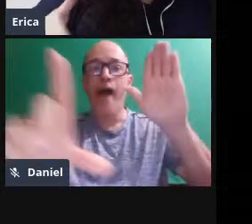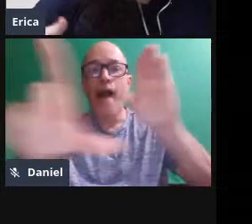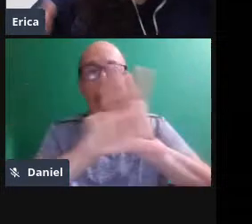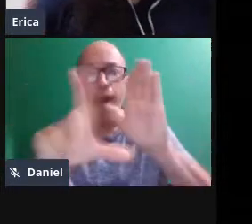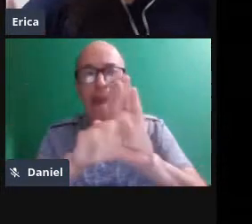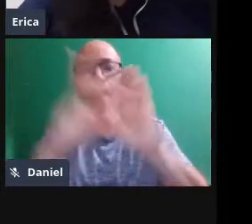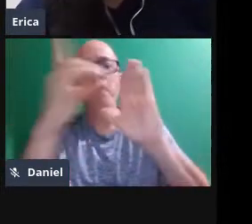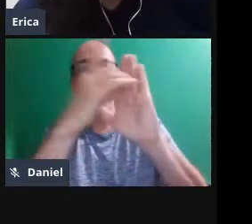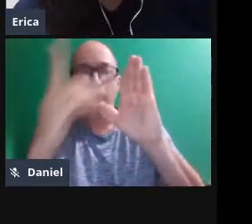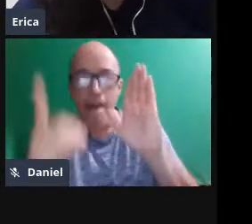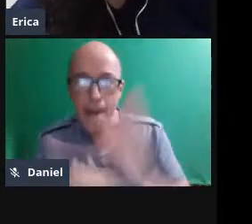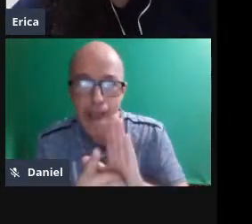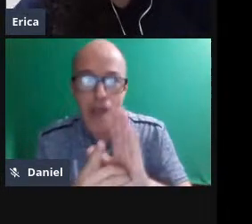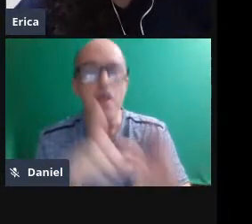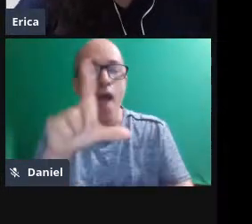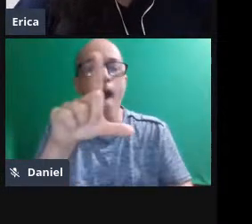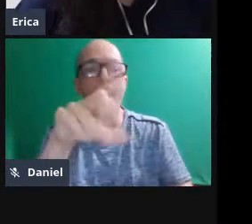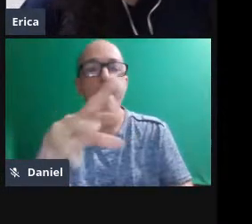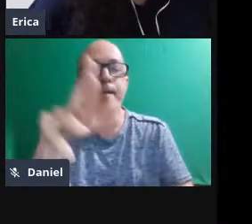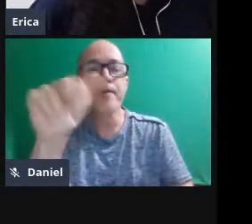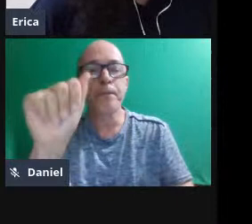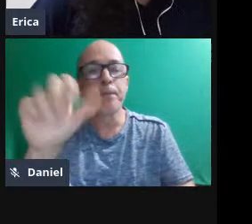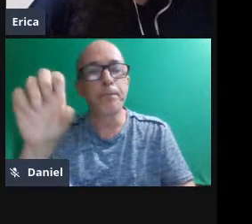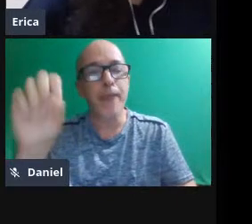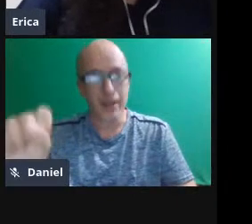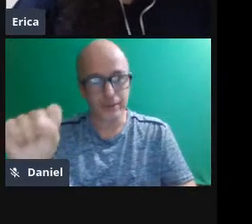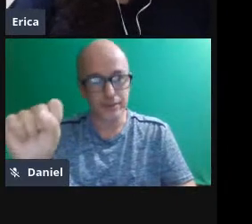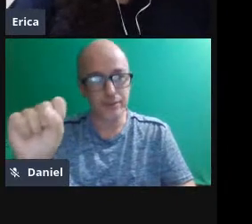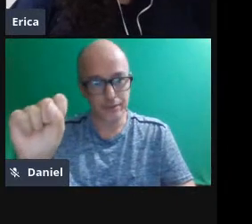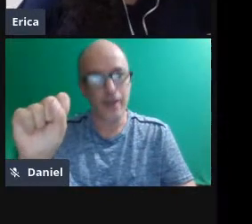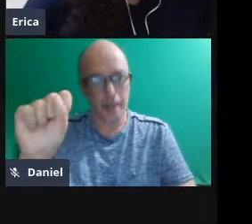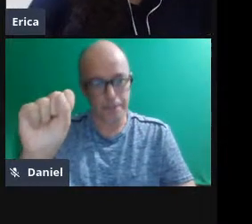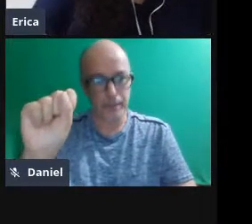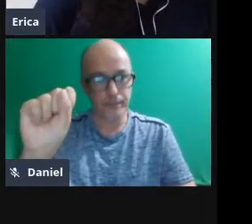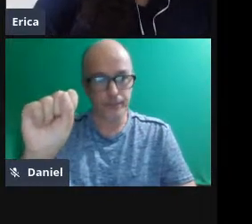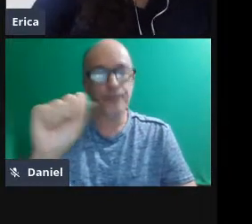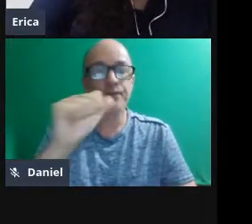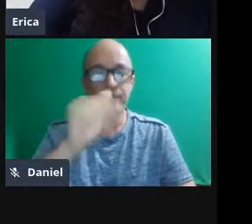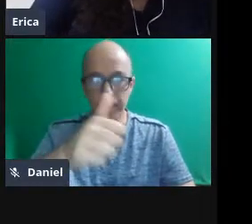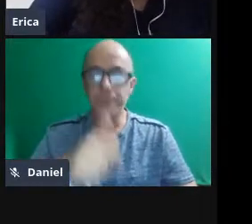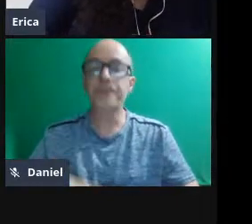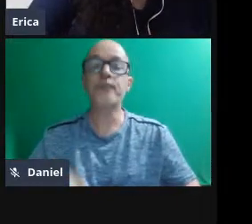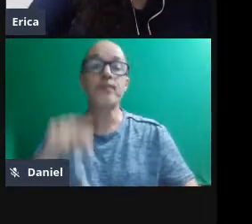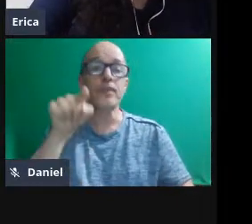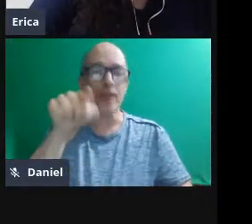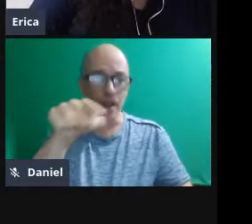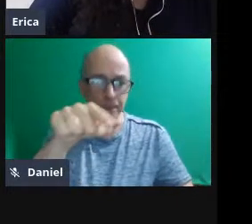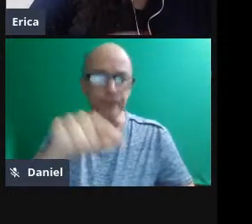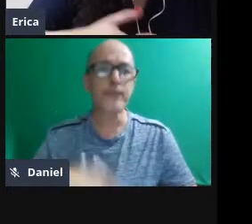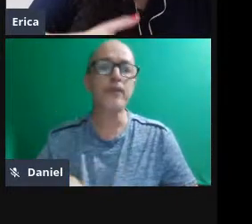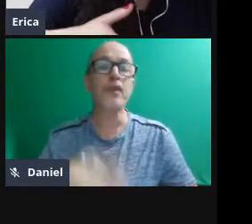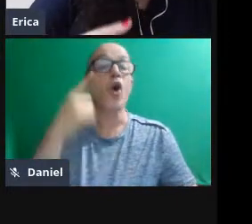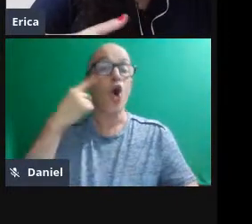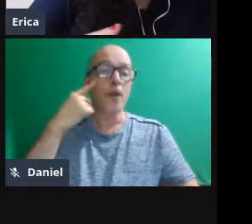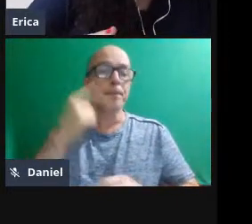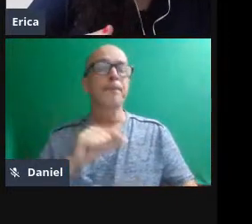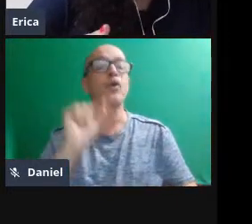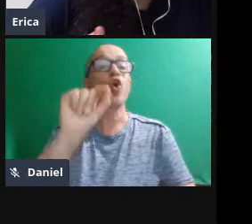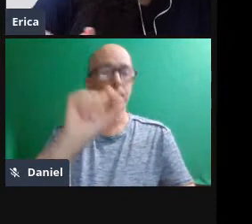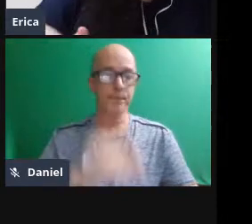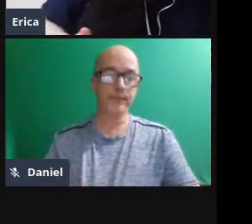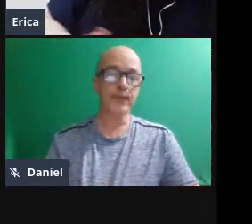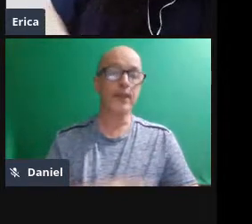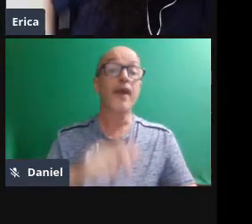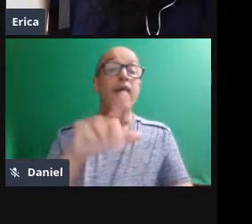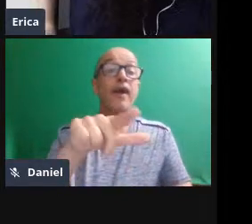podemos falar LSB, mas oficialmente, pelo nosso decreto e nossa lei, ela é a sigla utilizada